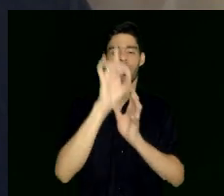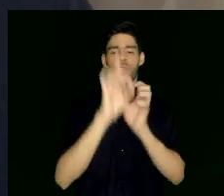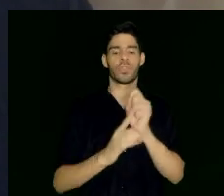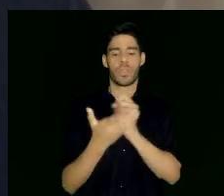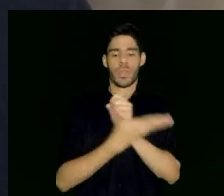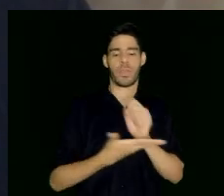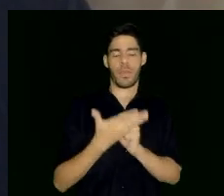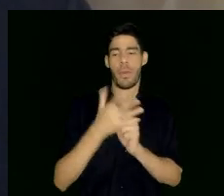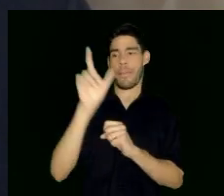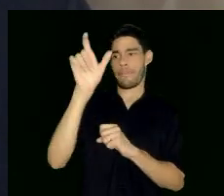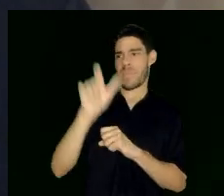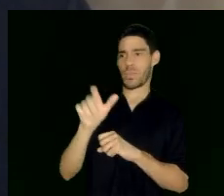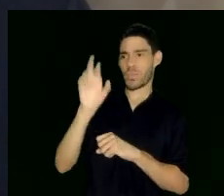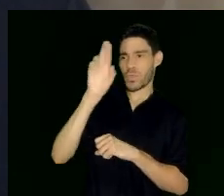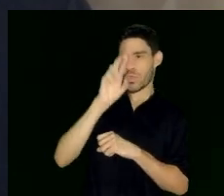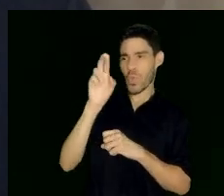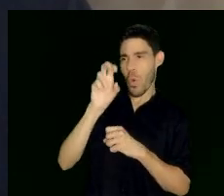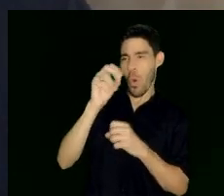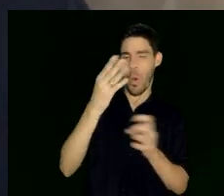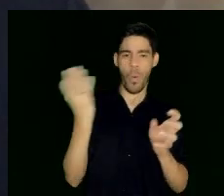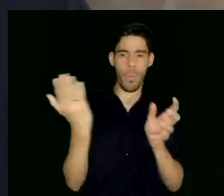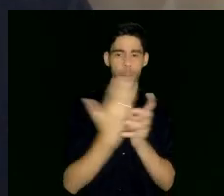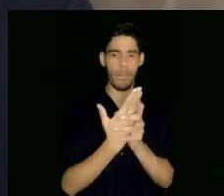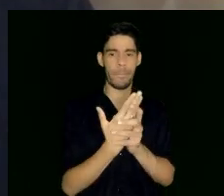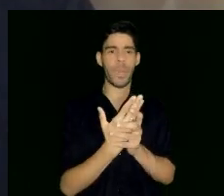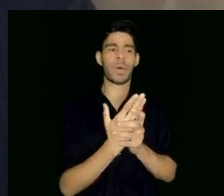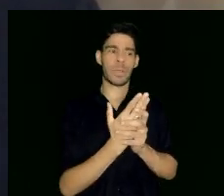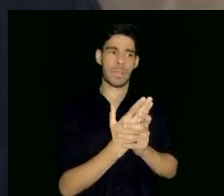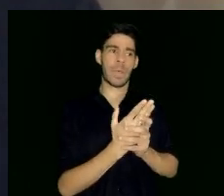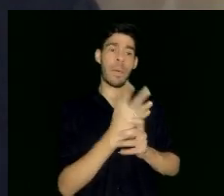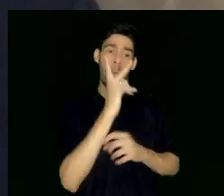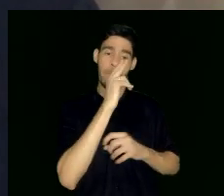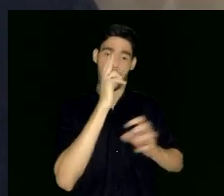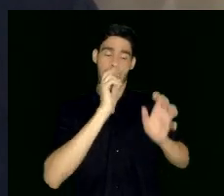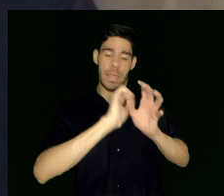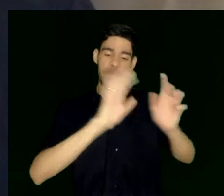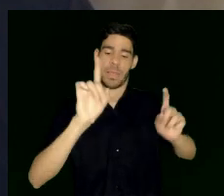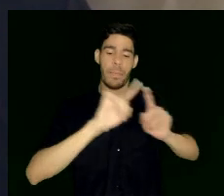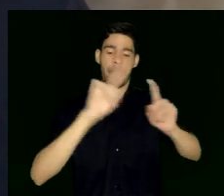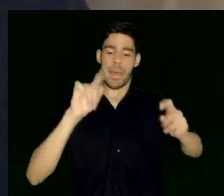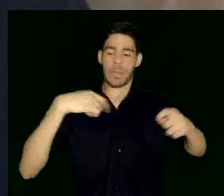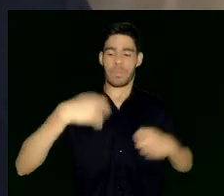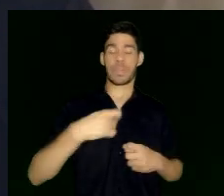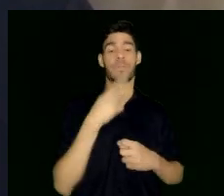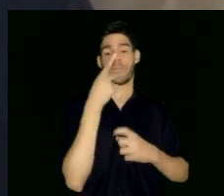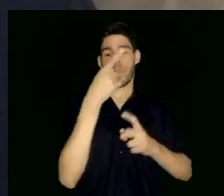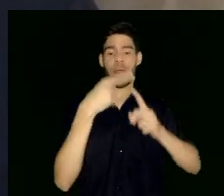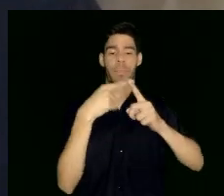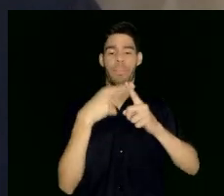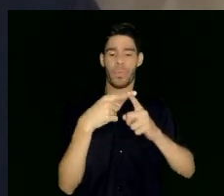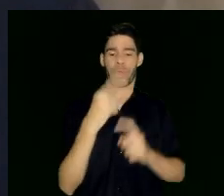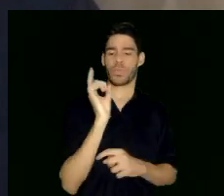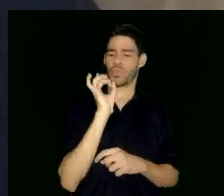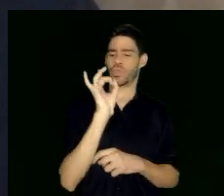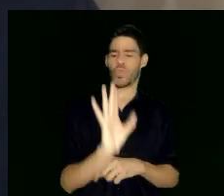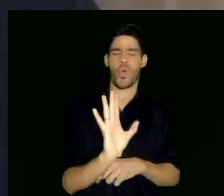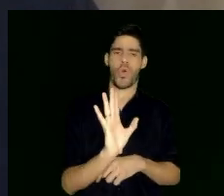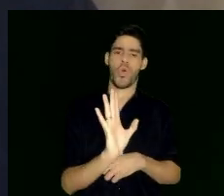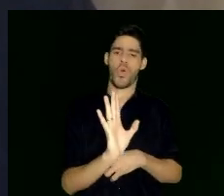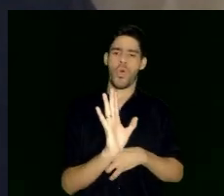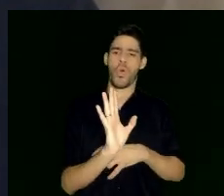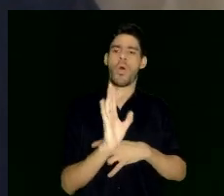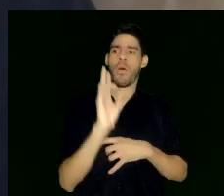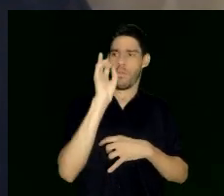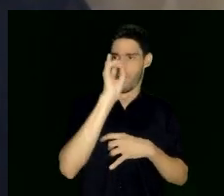direitos fundamentais do investigado ou do processado. Isso parece uma questão óbvia, mas precisa ser dita, porque é